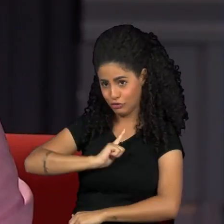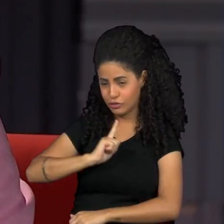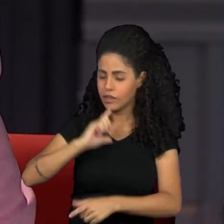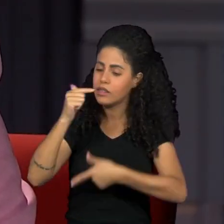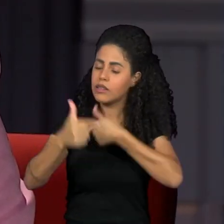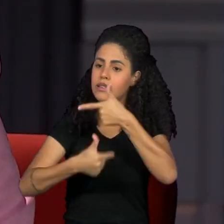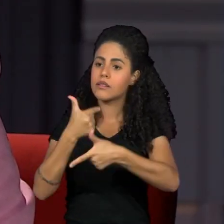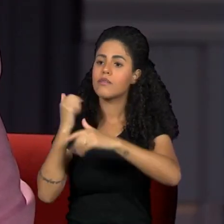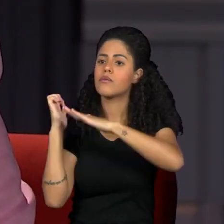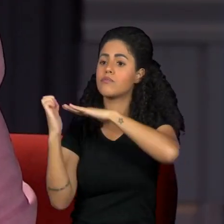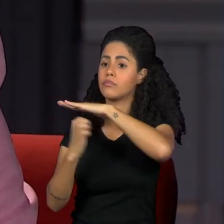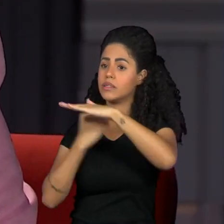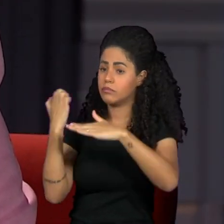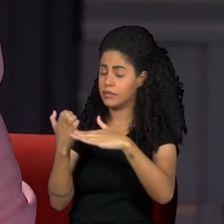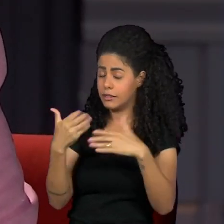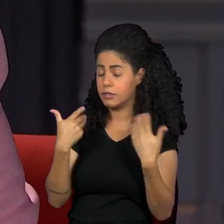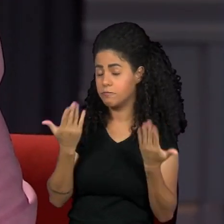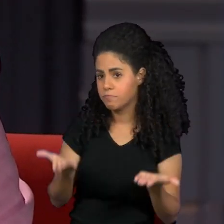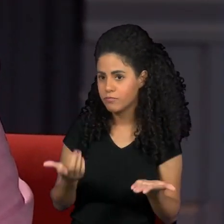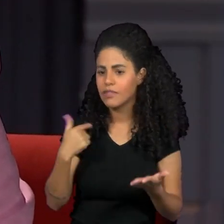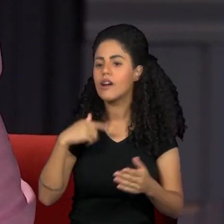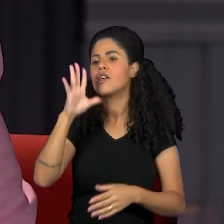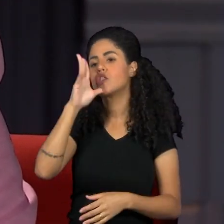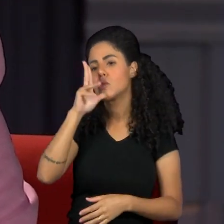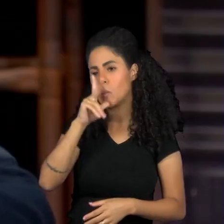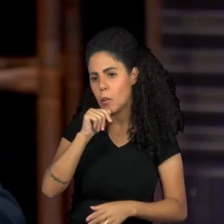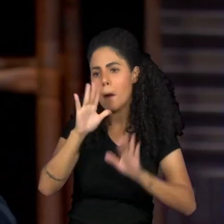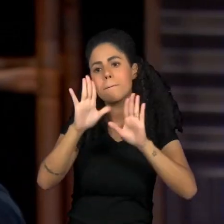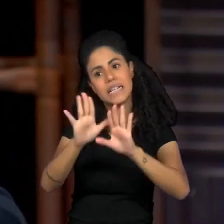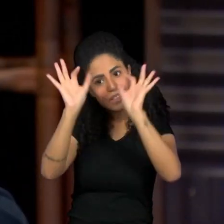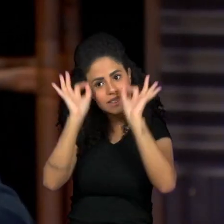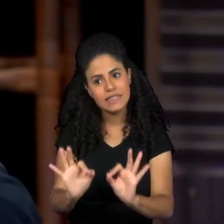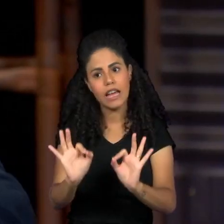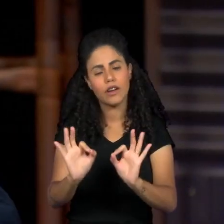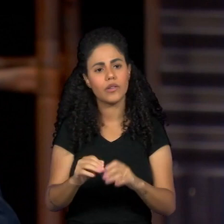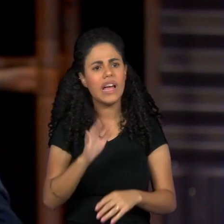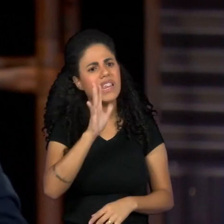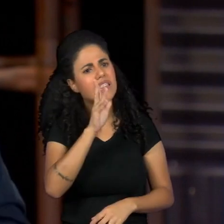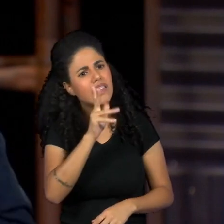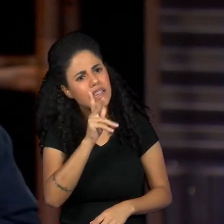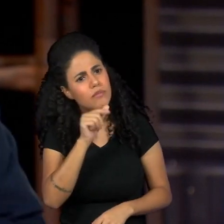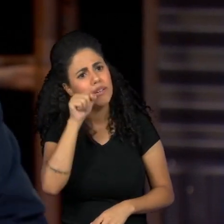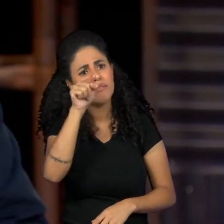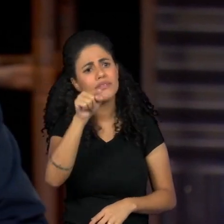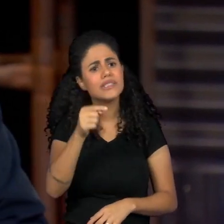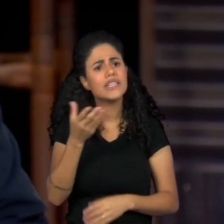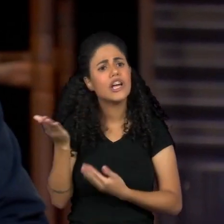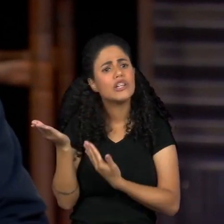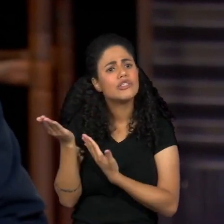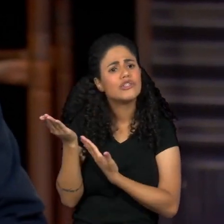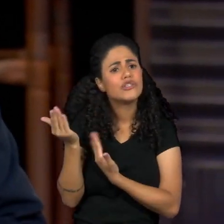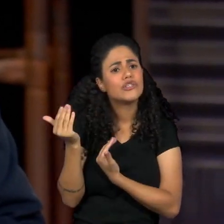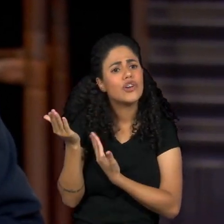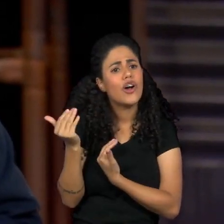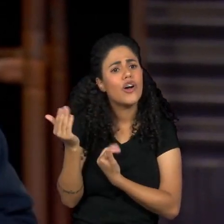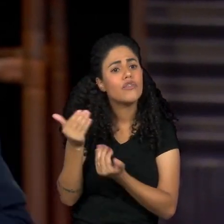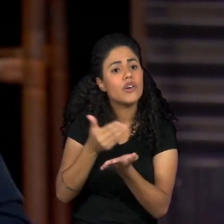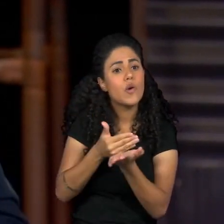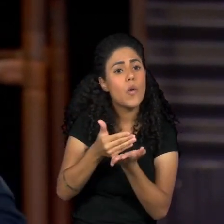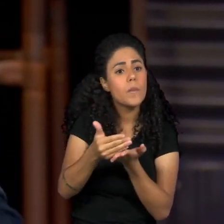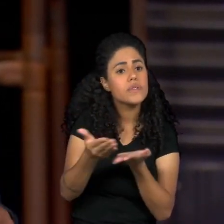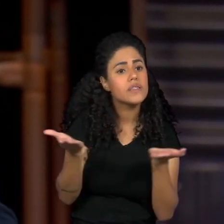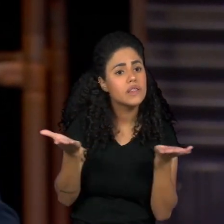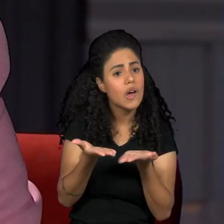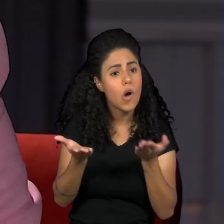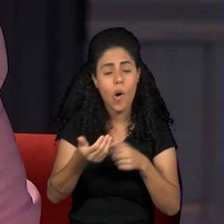para uma empresa também. Então, assim, demorou, mas deu certo. Demorou, mas você é uma criança iniciando a sua vida